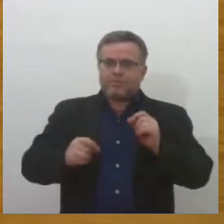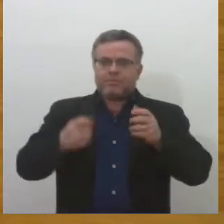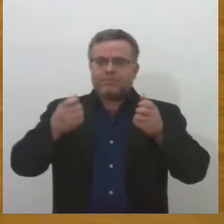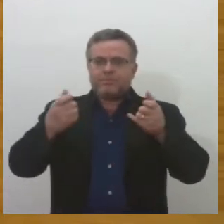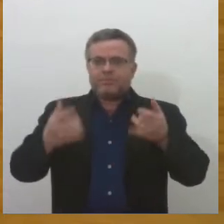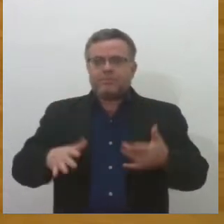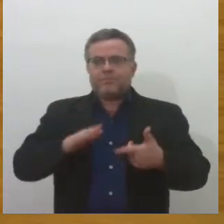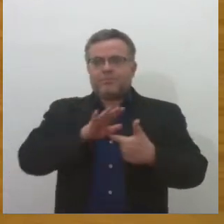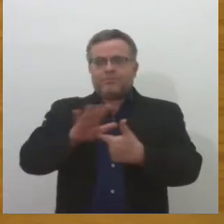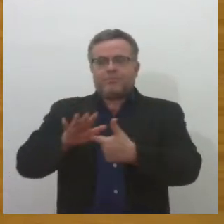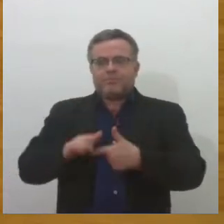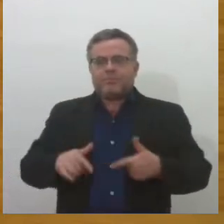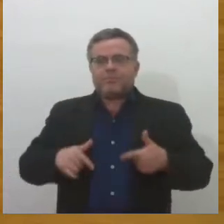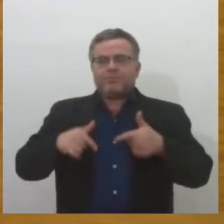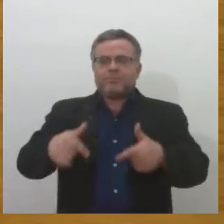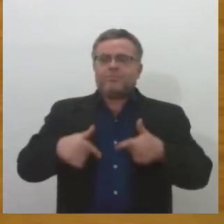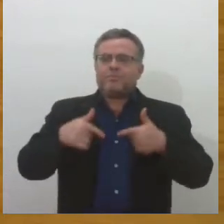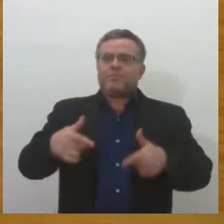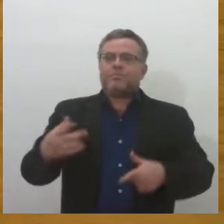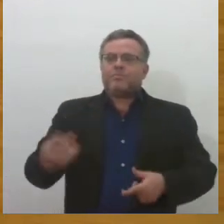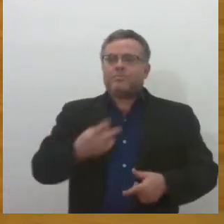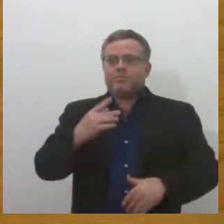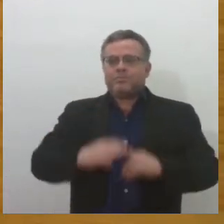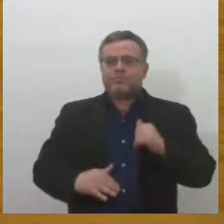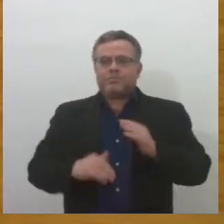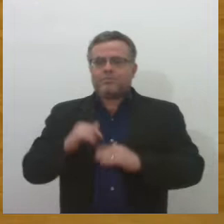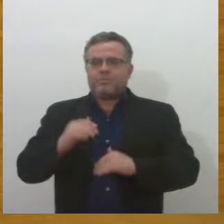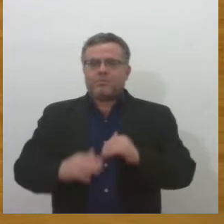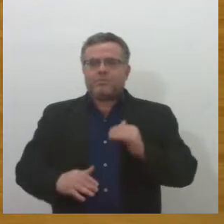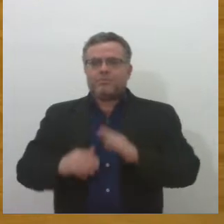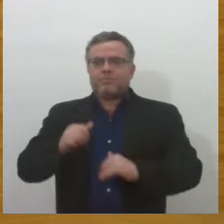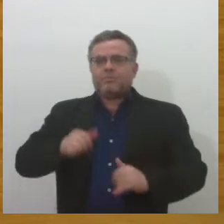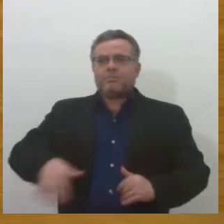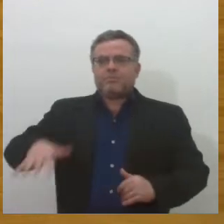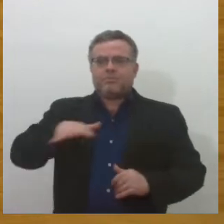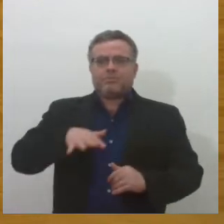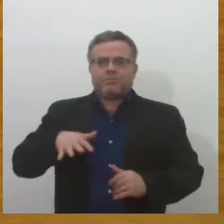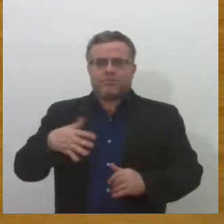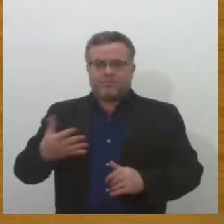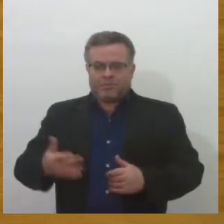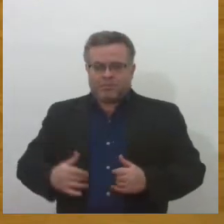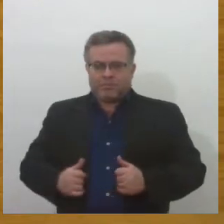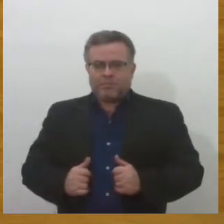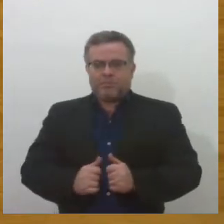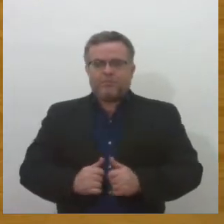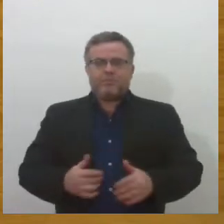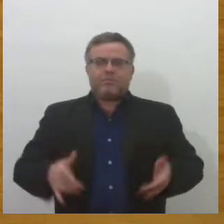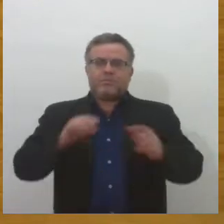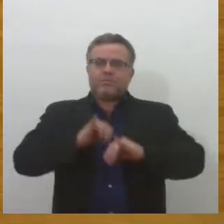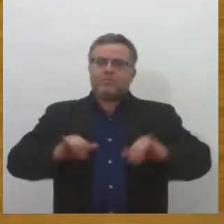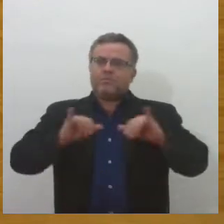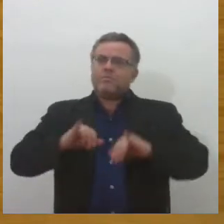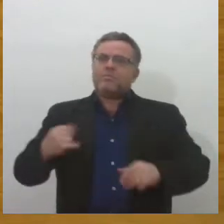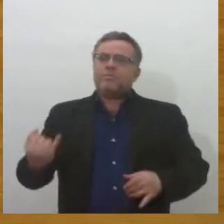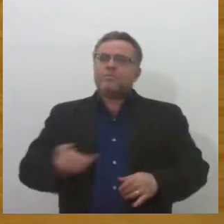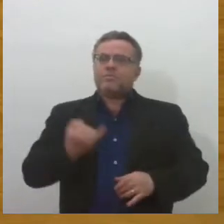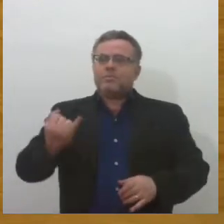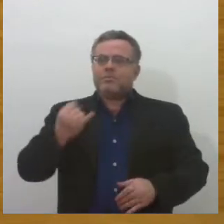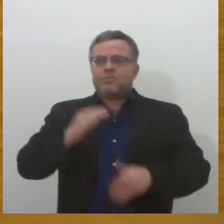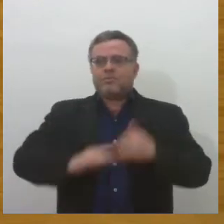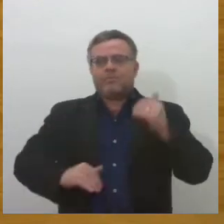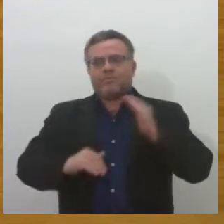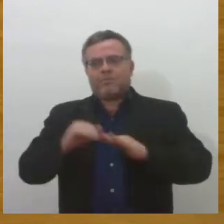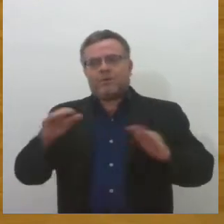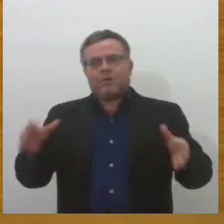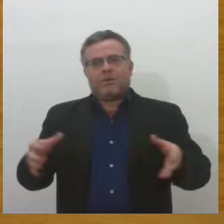também destacou a luta por valorização profissional dos assistentes sociais ela ressaltou a importância dessa categoria